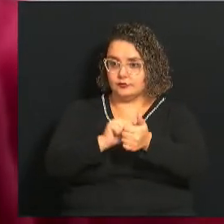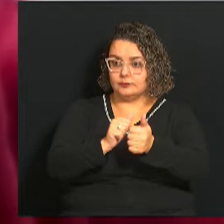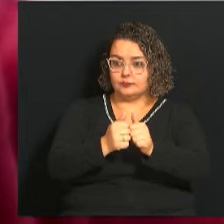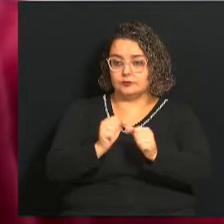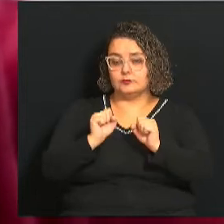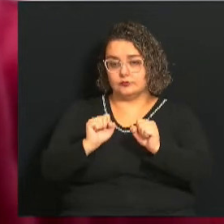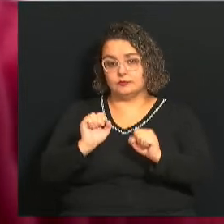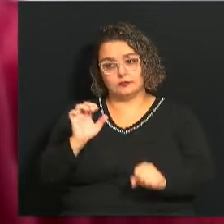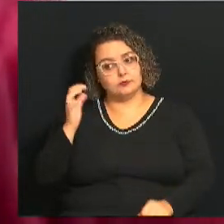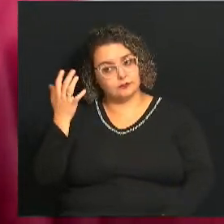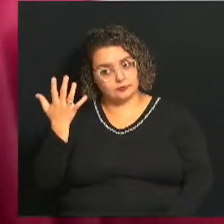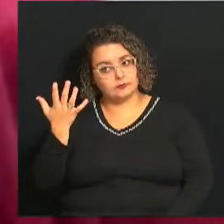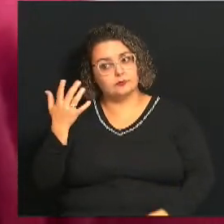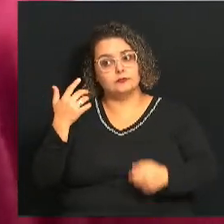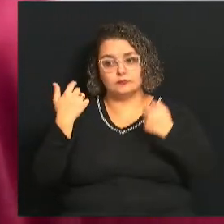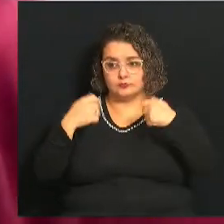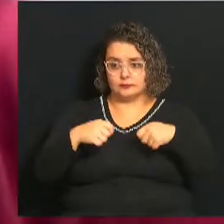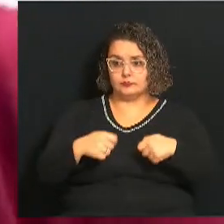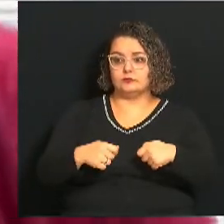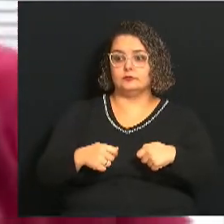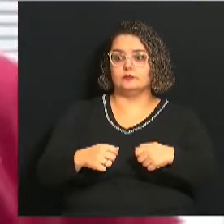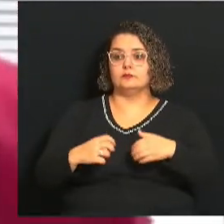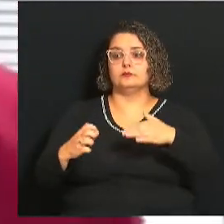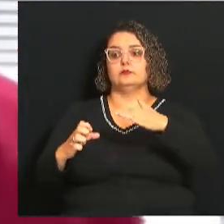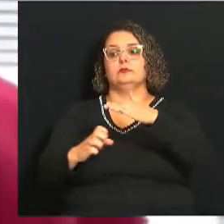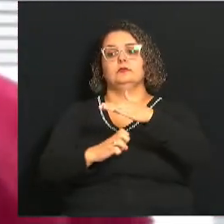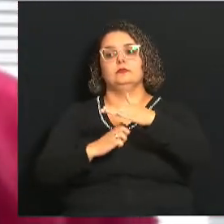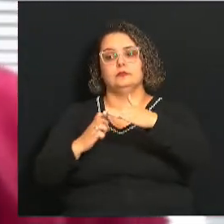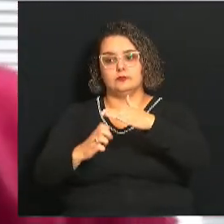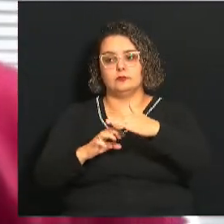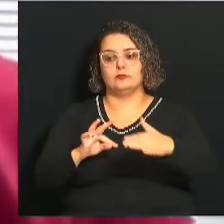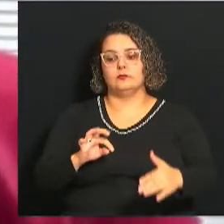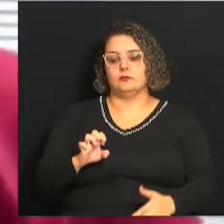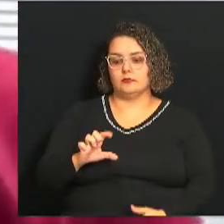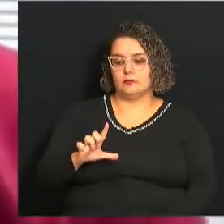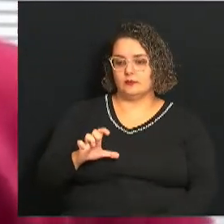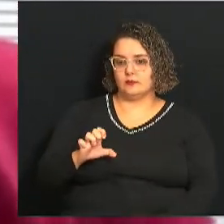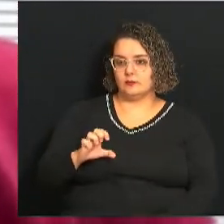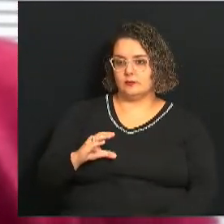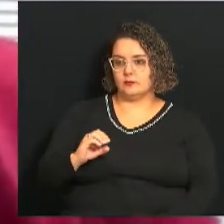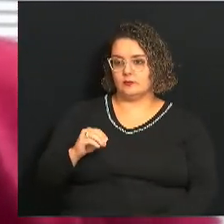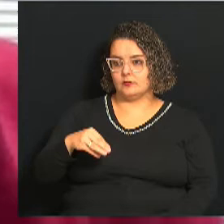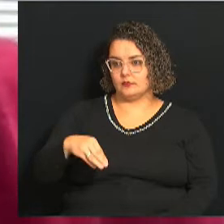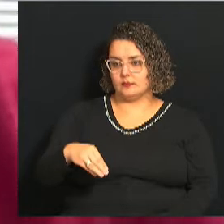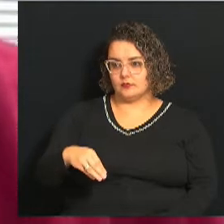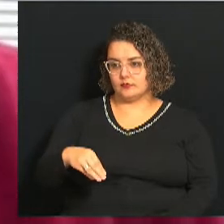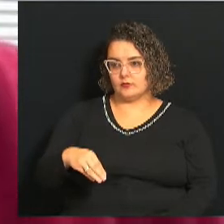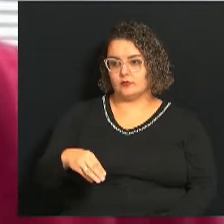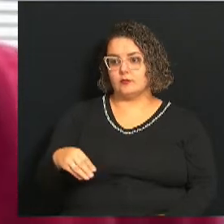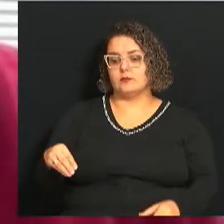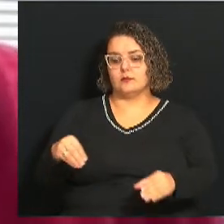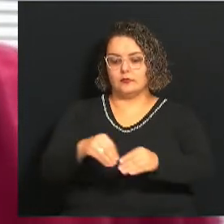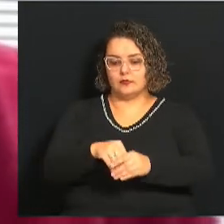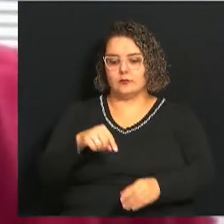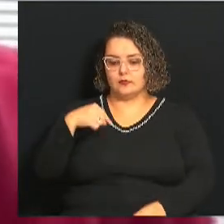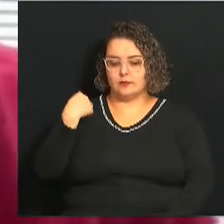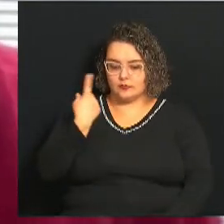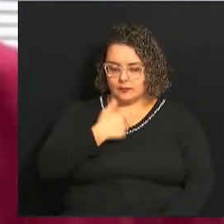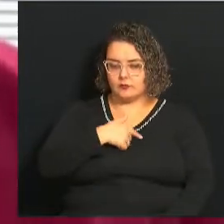possam ser necessárias é das empresas de telecom. Isso dentro da nossa regulação, né? Isso dentro das